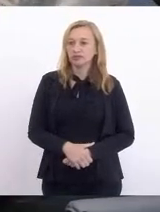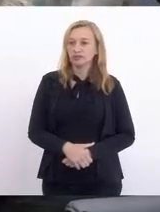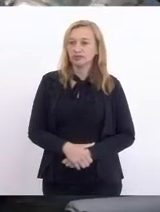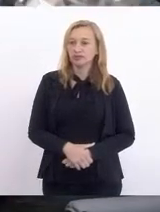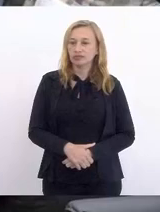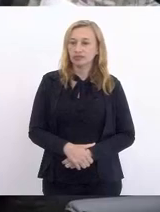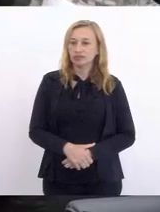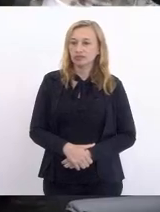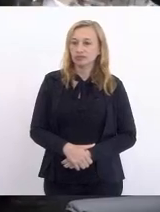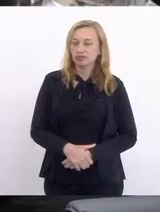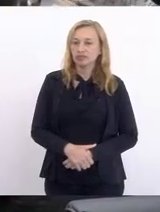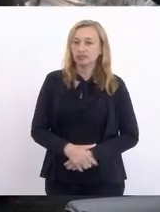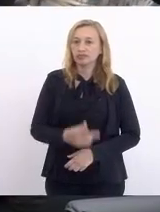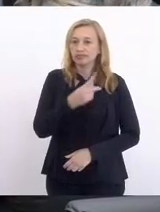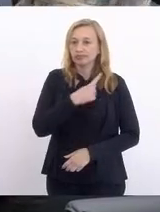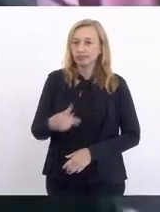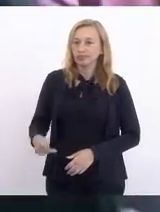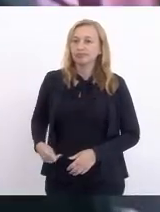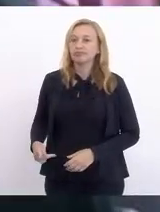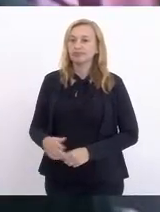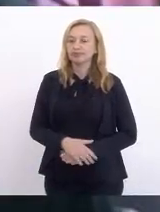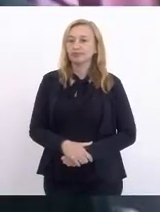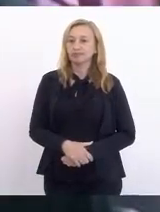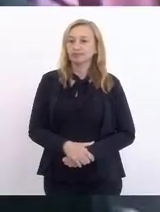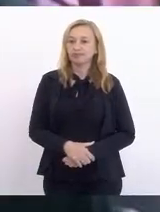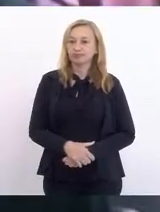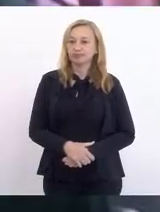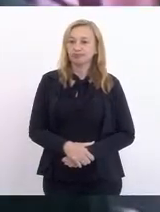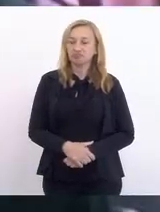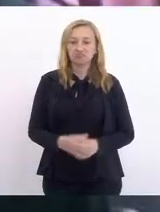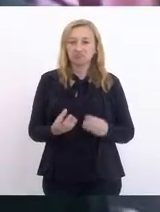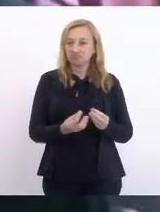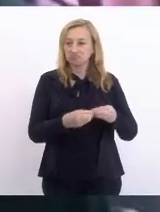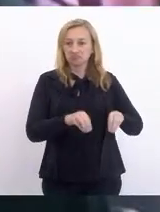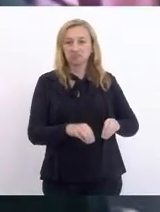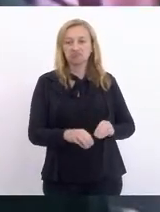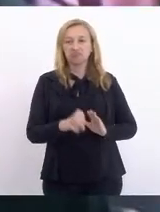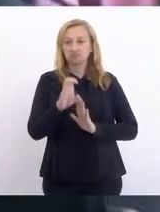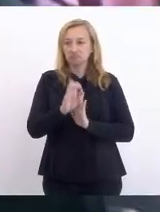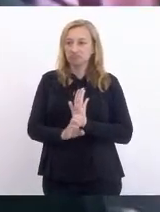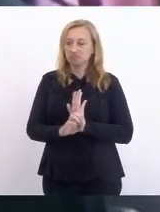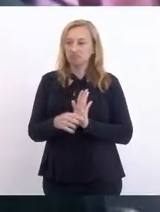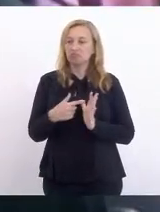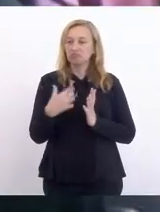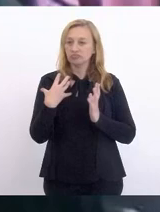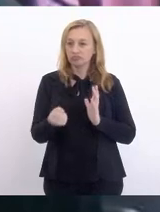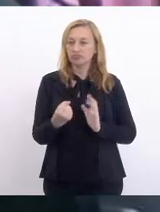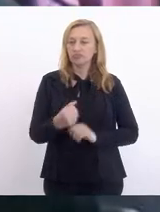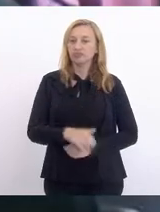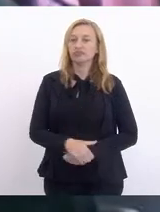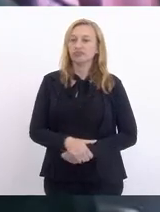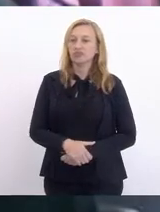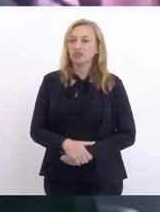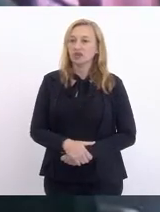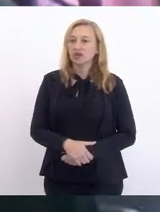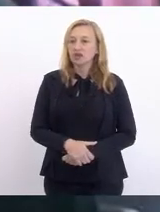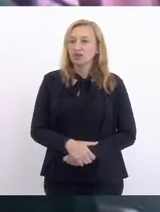o presidente sem prejuízo das emendas e parecer favorável